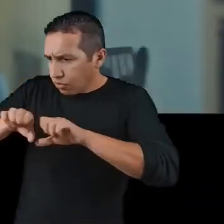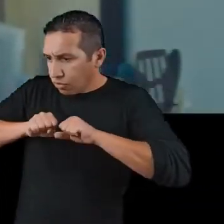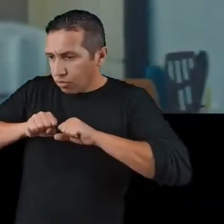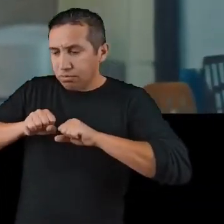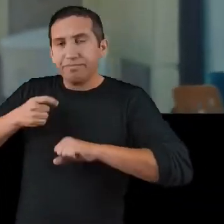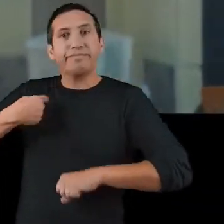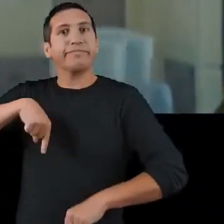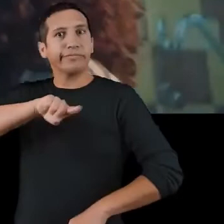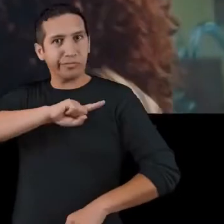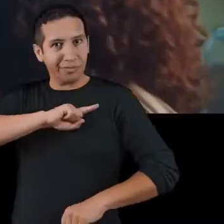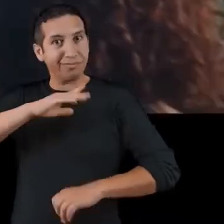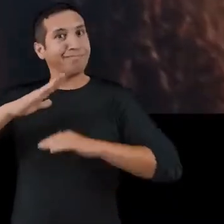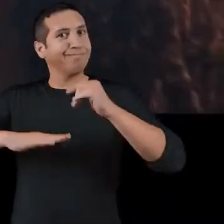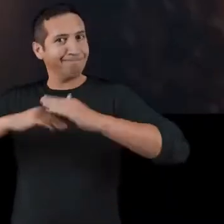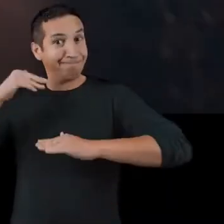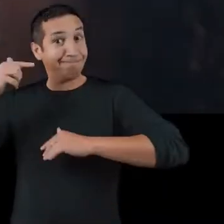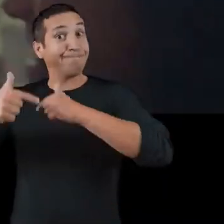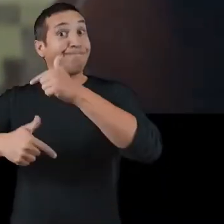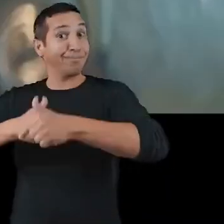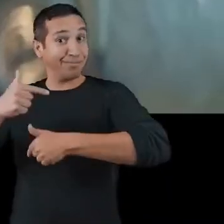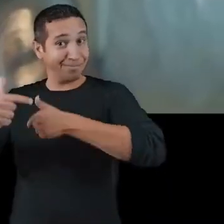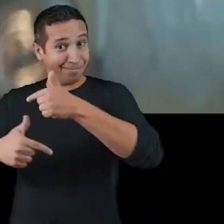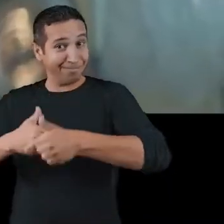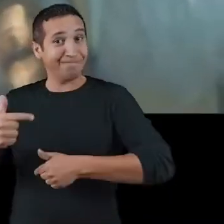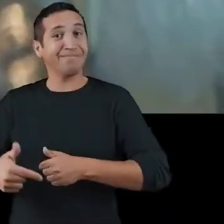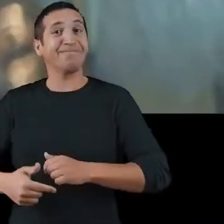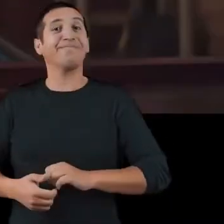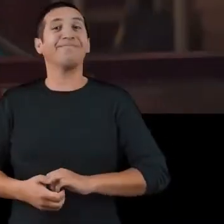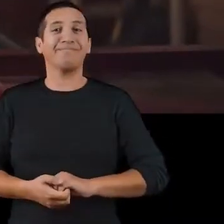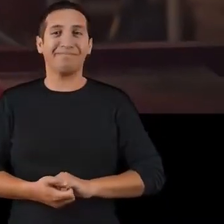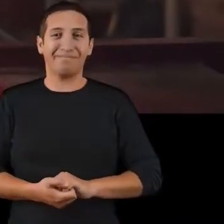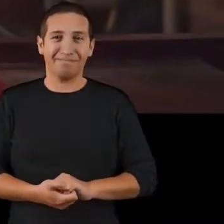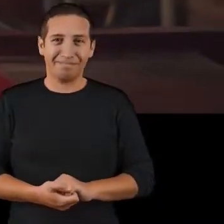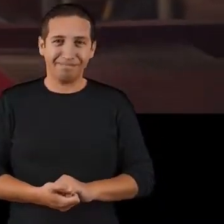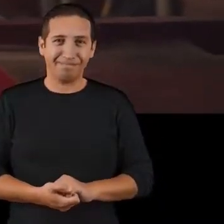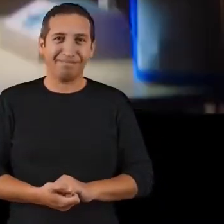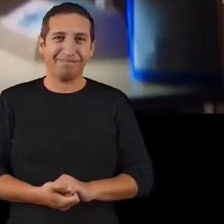Outras vezes, acabam se tornando nossa profissão.